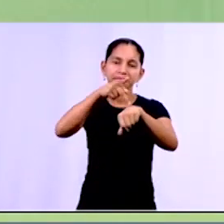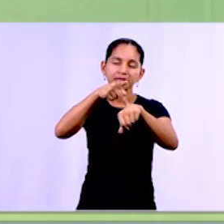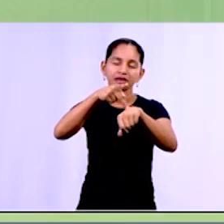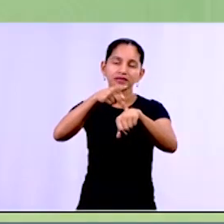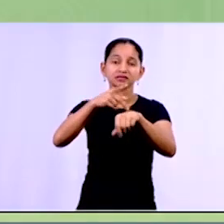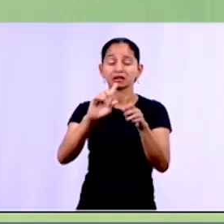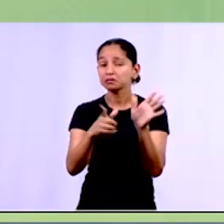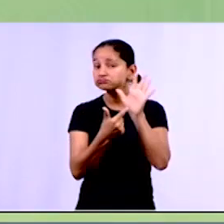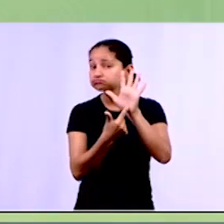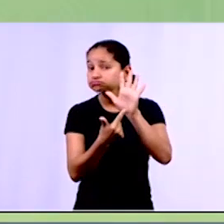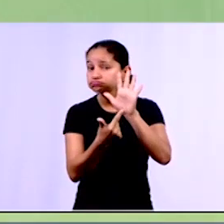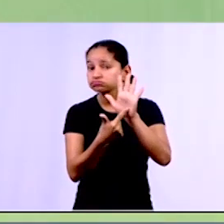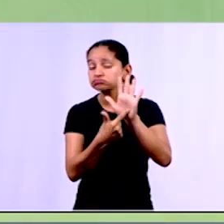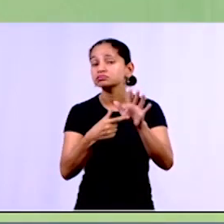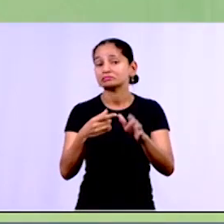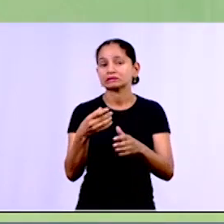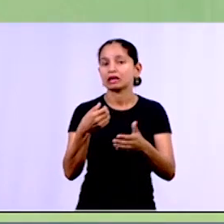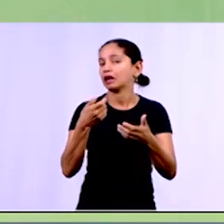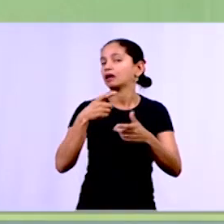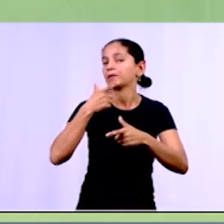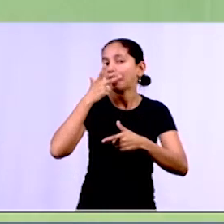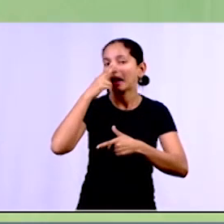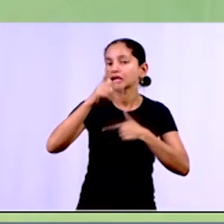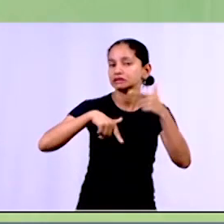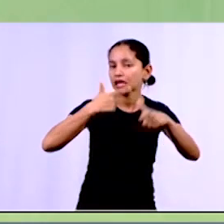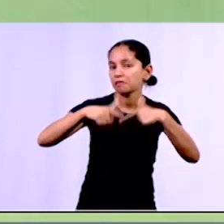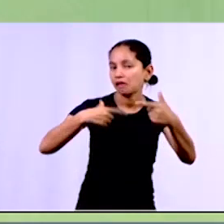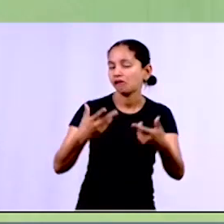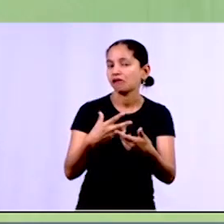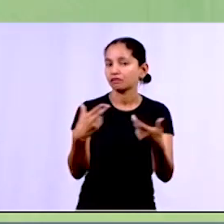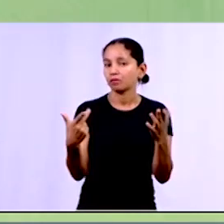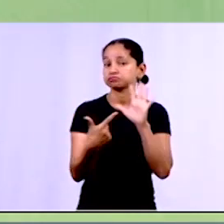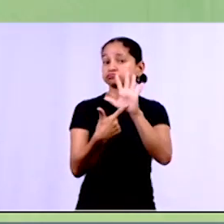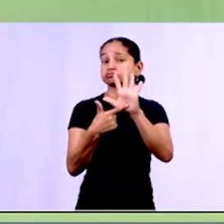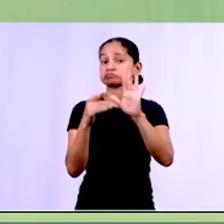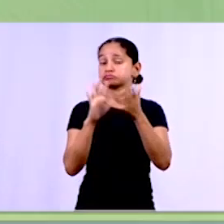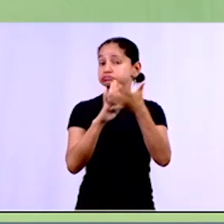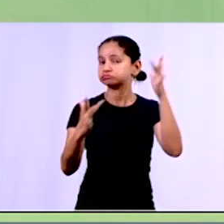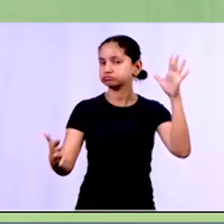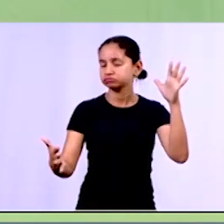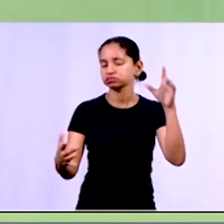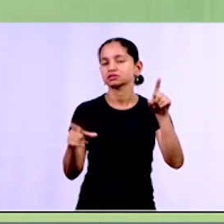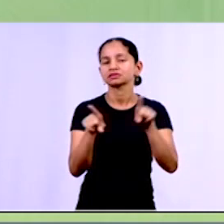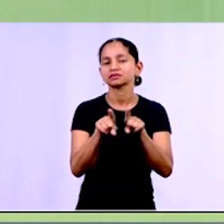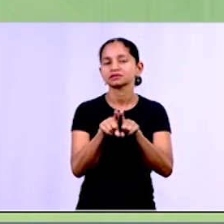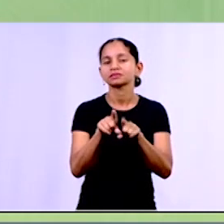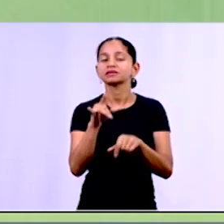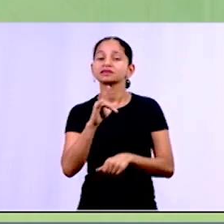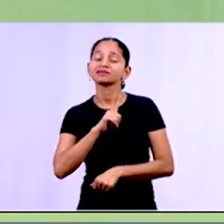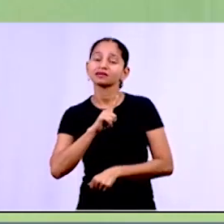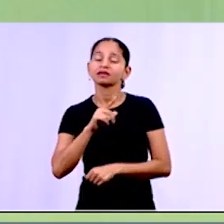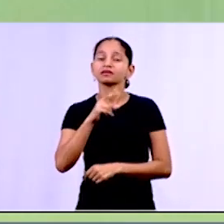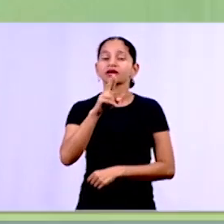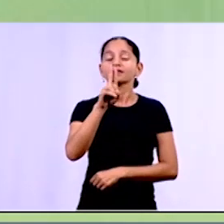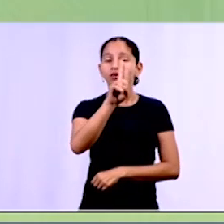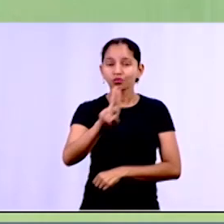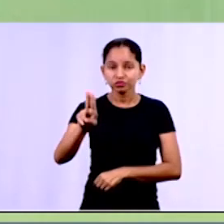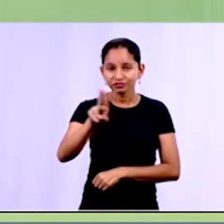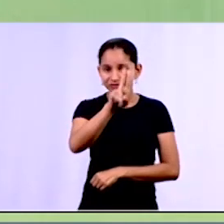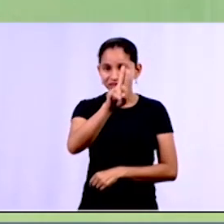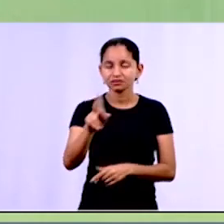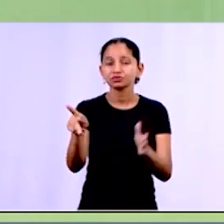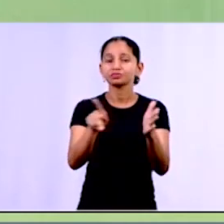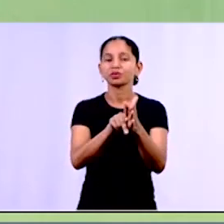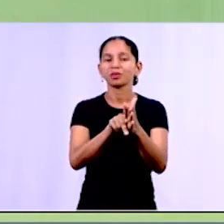querendo mostrar um serviço, né? Querendo se destacar. Pertence a uma universidade de tecnologia e defesa